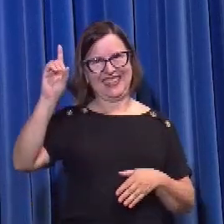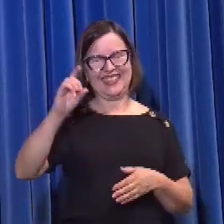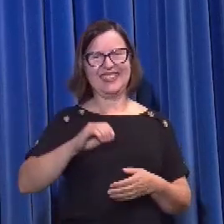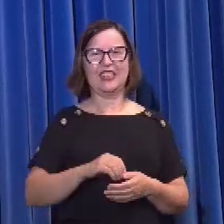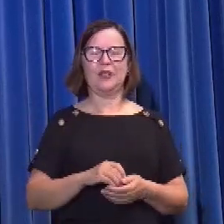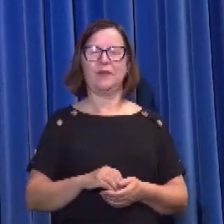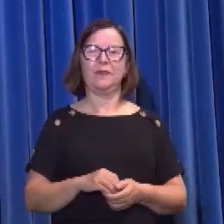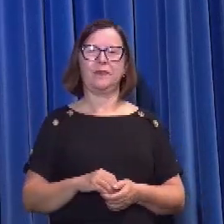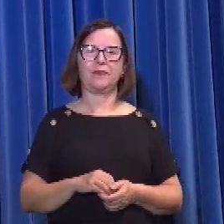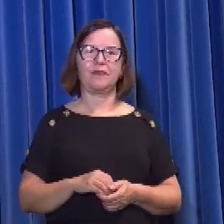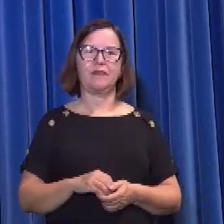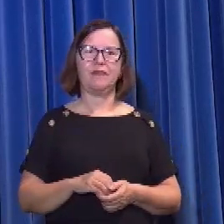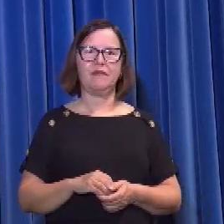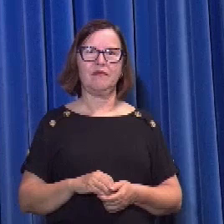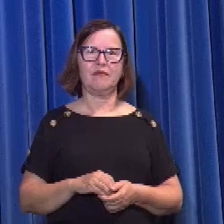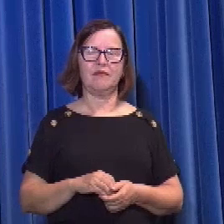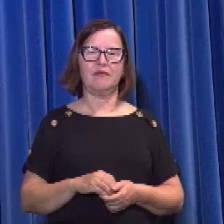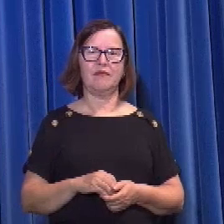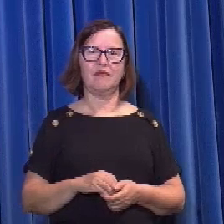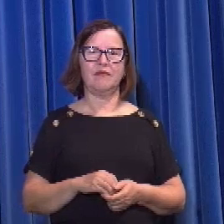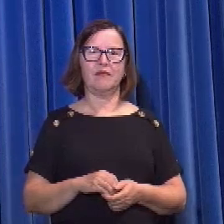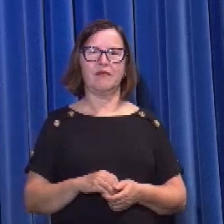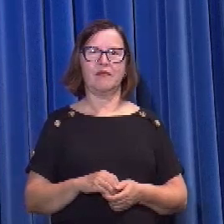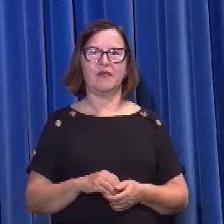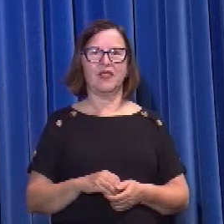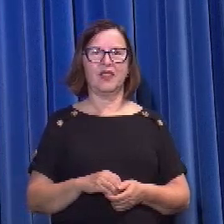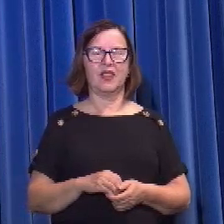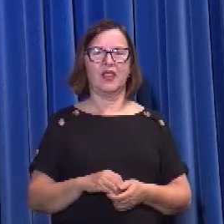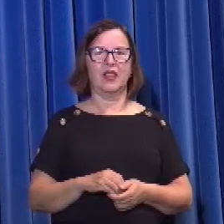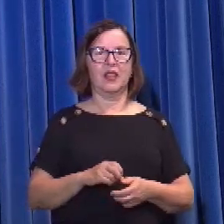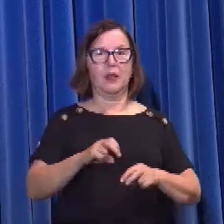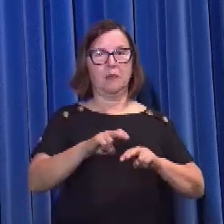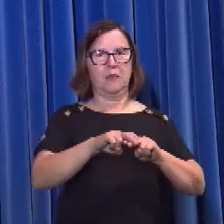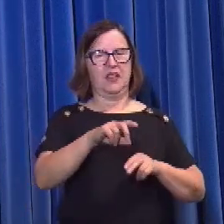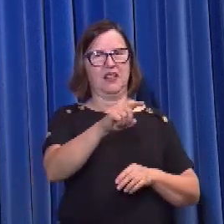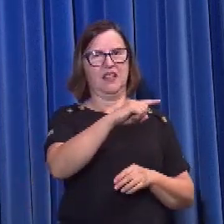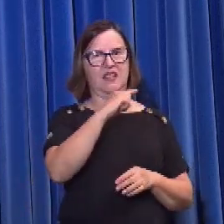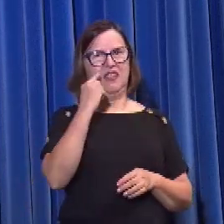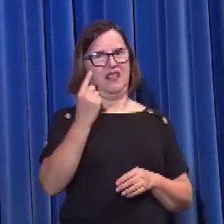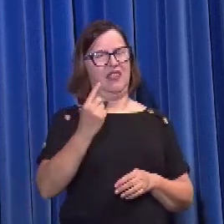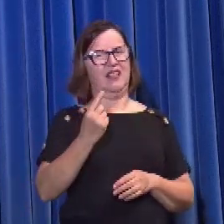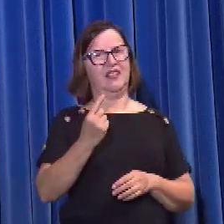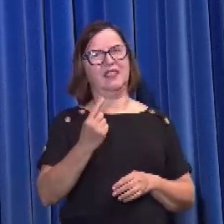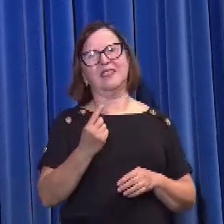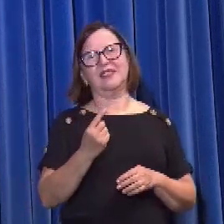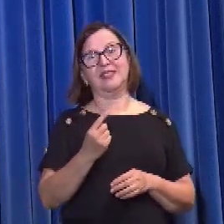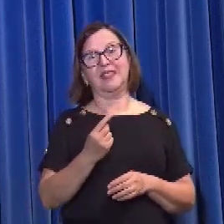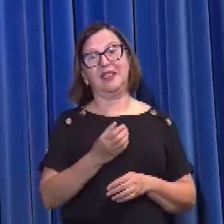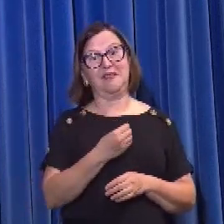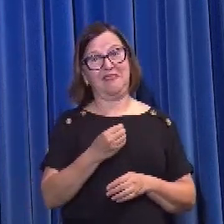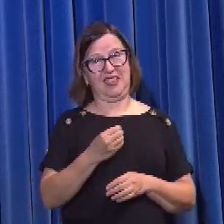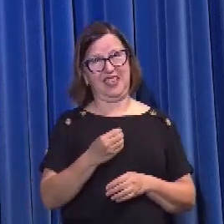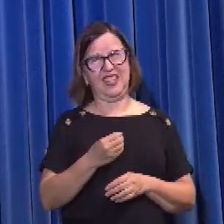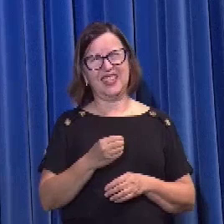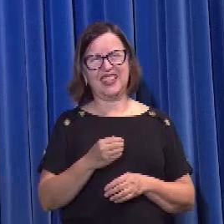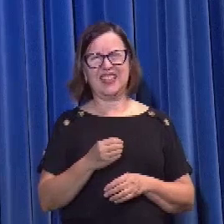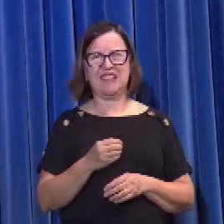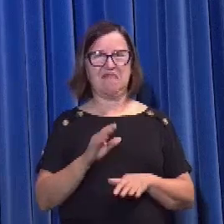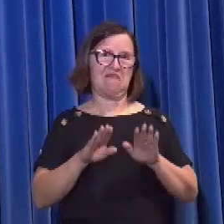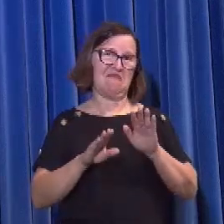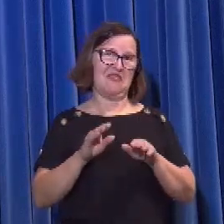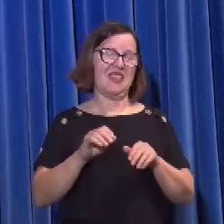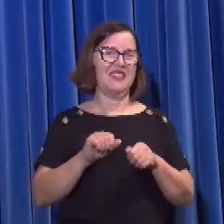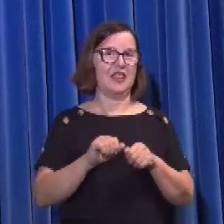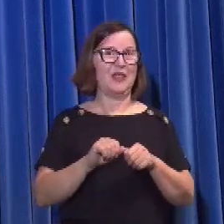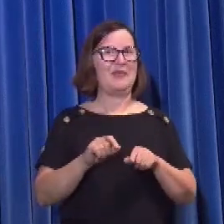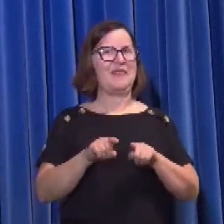Pelo nosso próprio impulso, nós faríamos isso. Nós nos desviaríamos. Mas Cristo está à destra de Deus